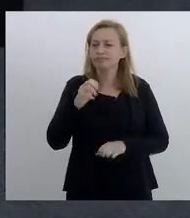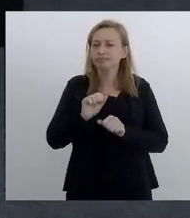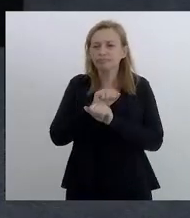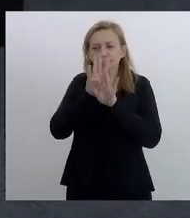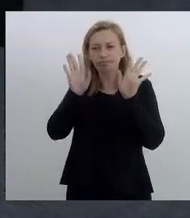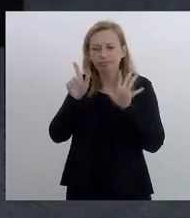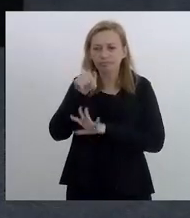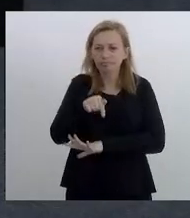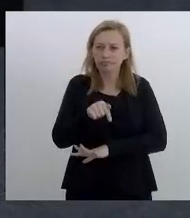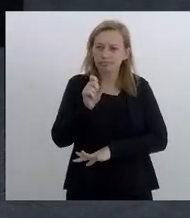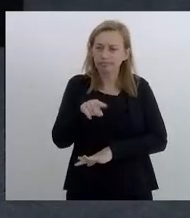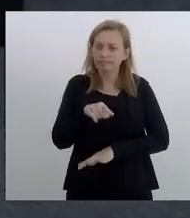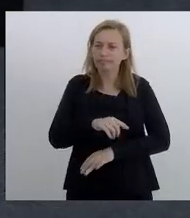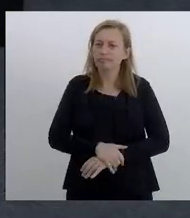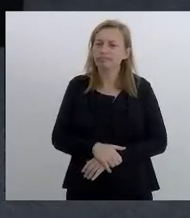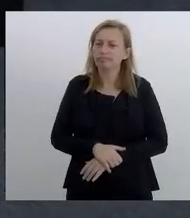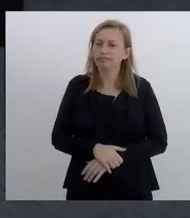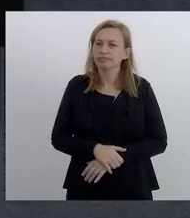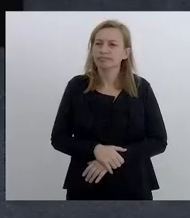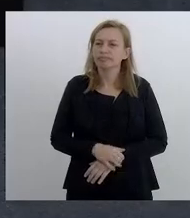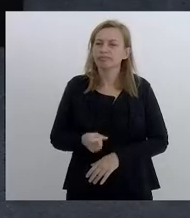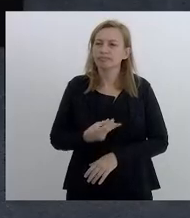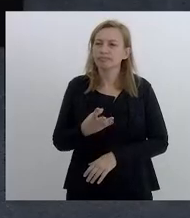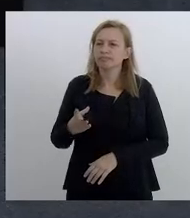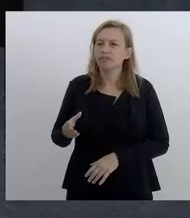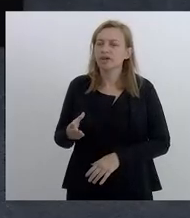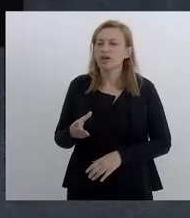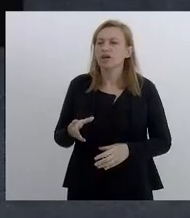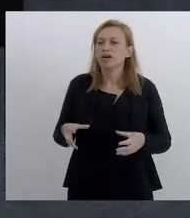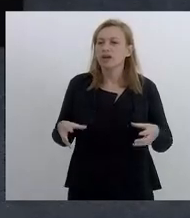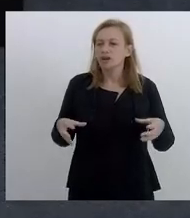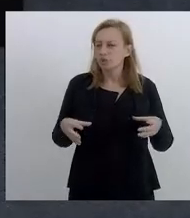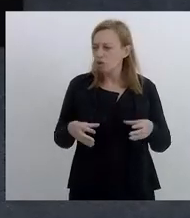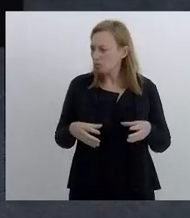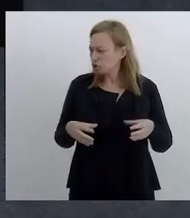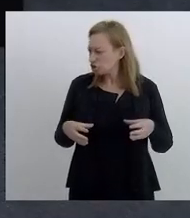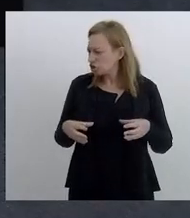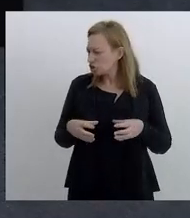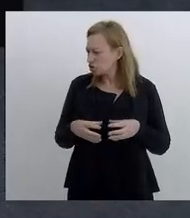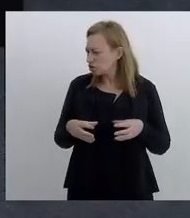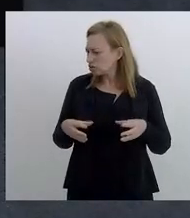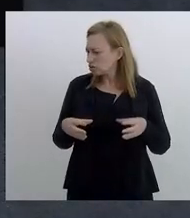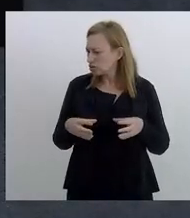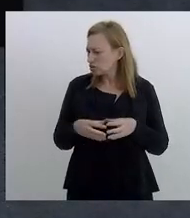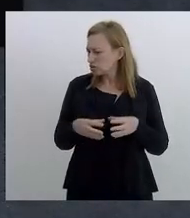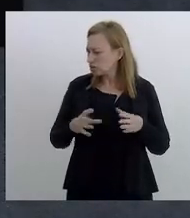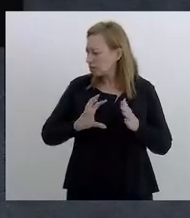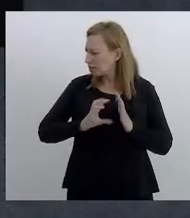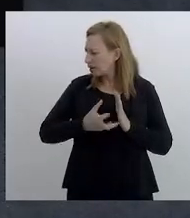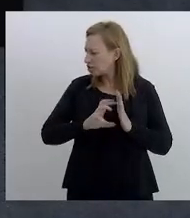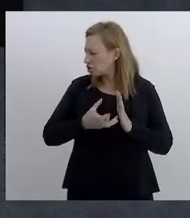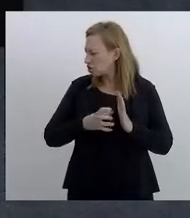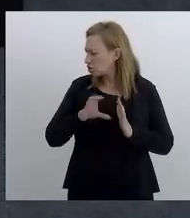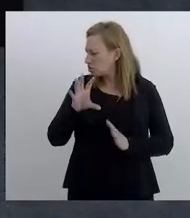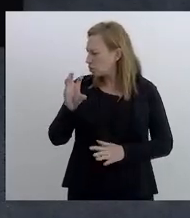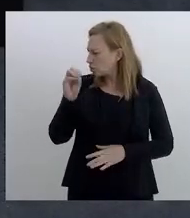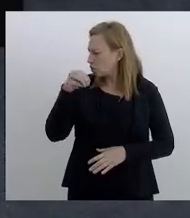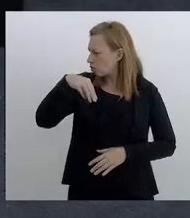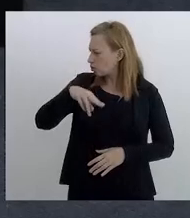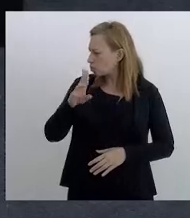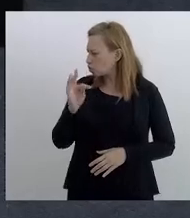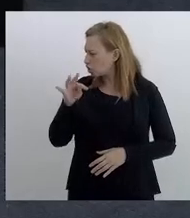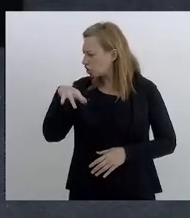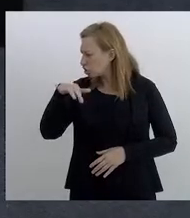claro, né? Enquanto Partido Comunista que sou, com muito orgulho, né? Porque defendo